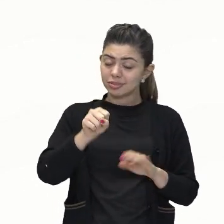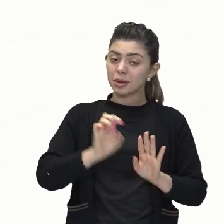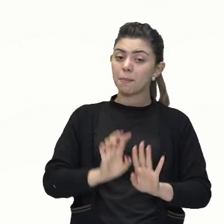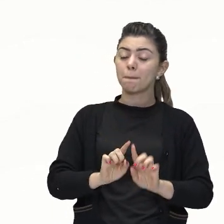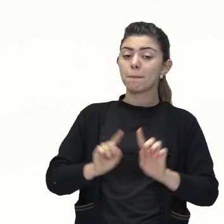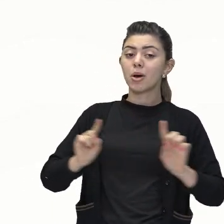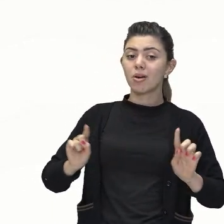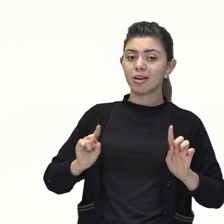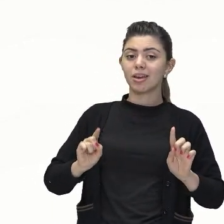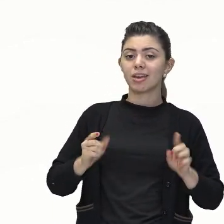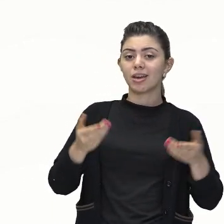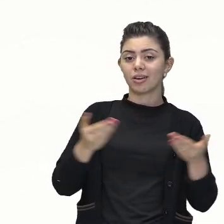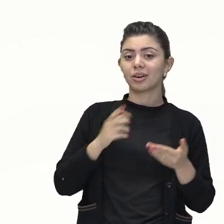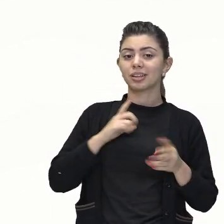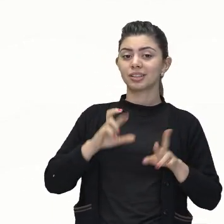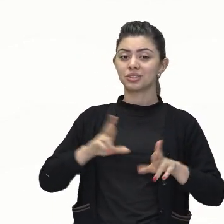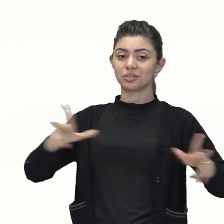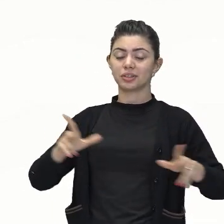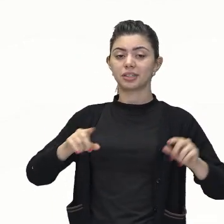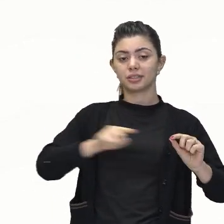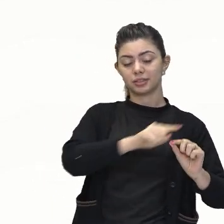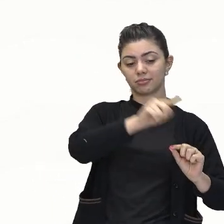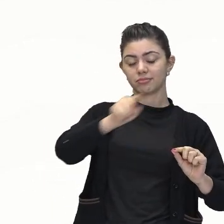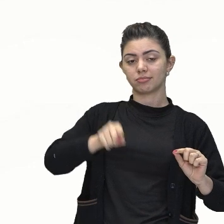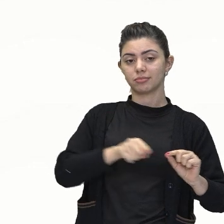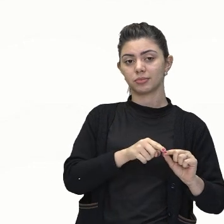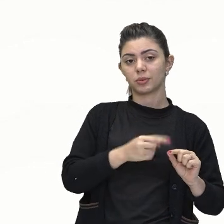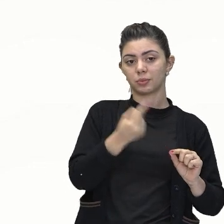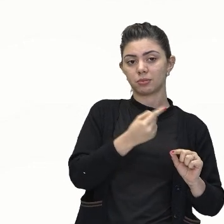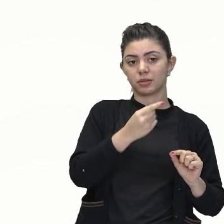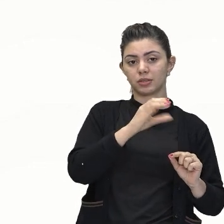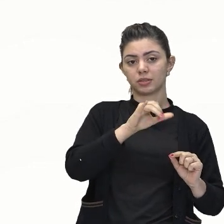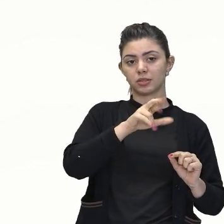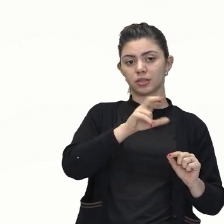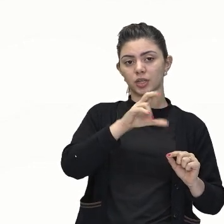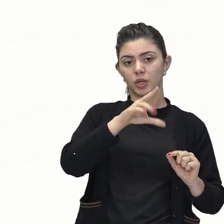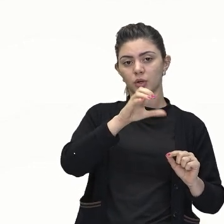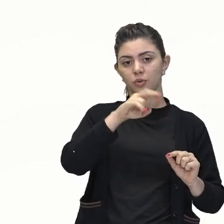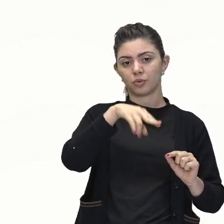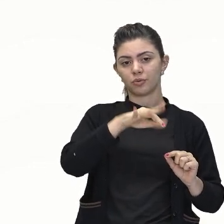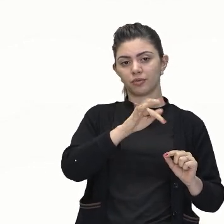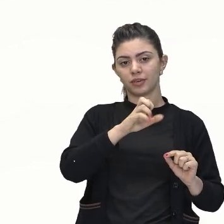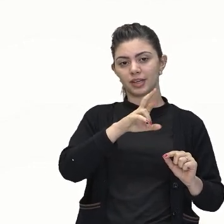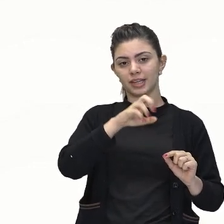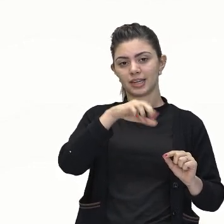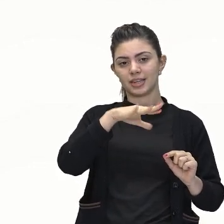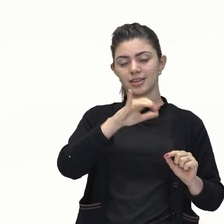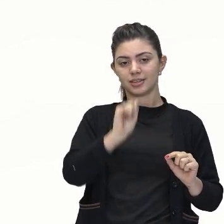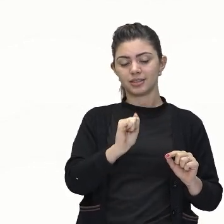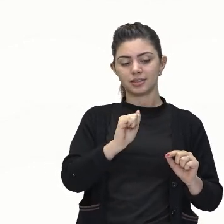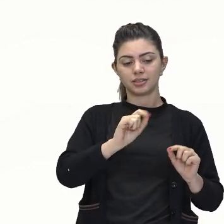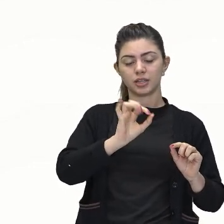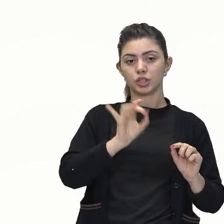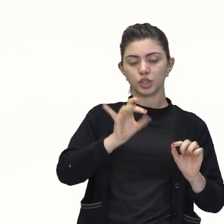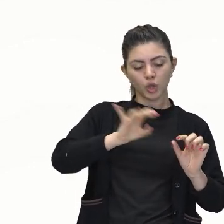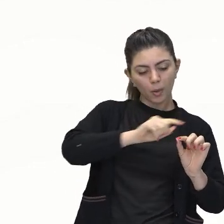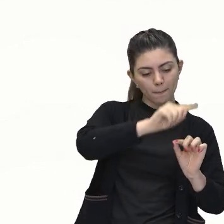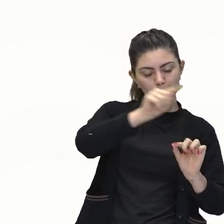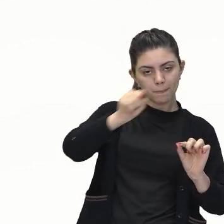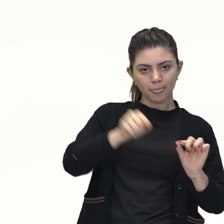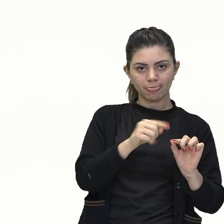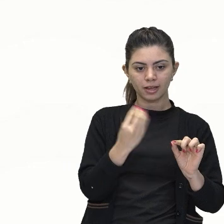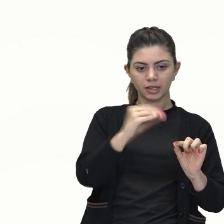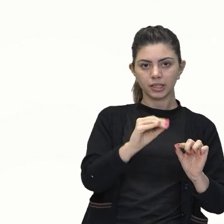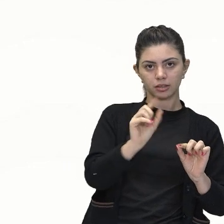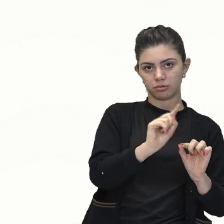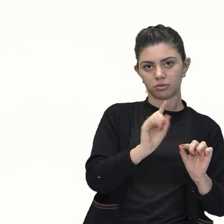Mas a circunferência a gente não vai considerar a sua parte interna, diferentemente do círculo. Fazendo